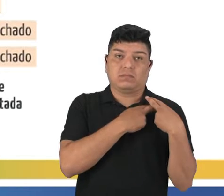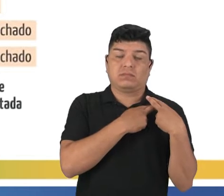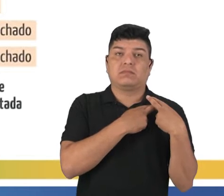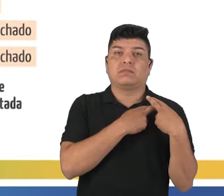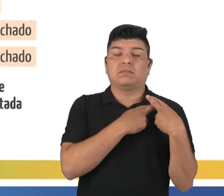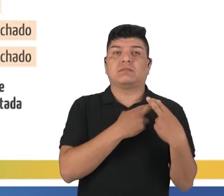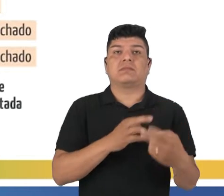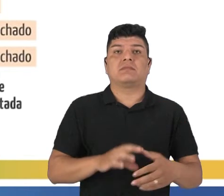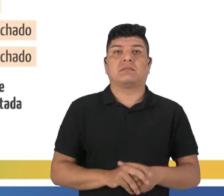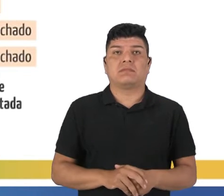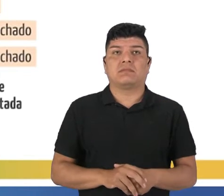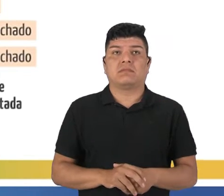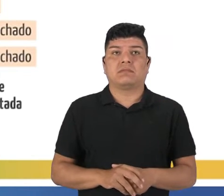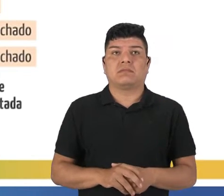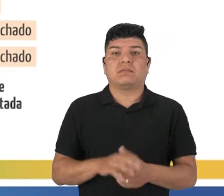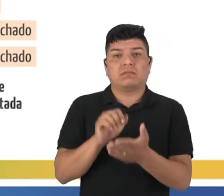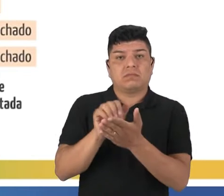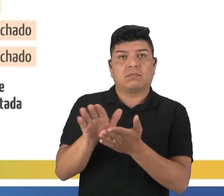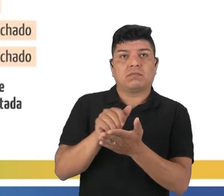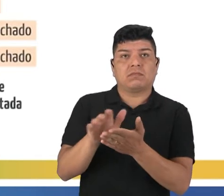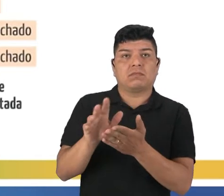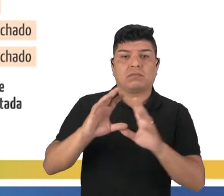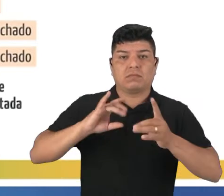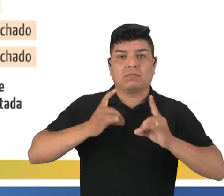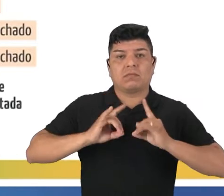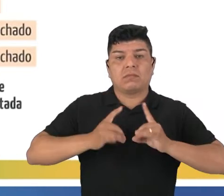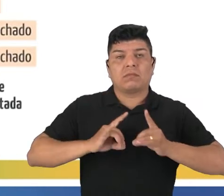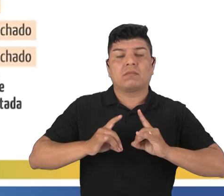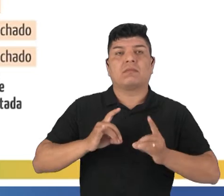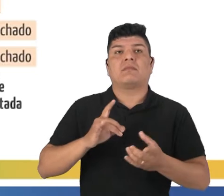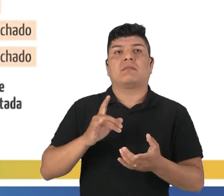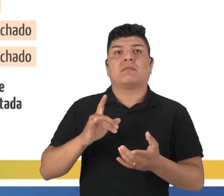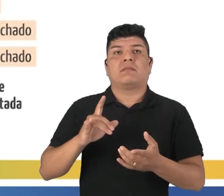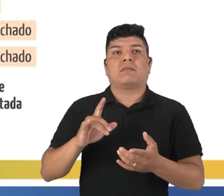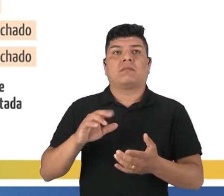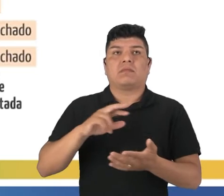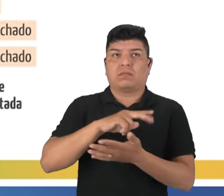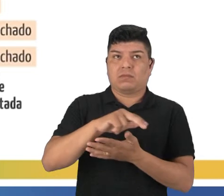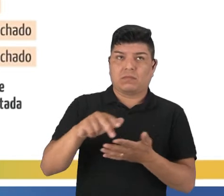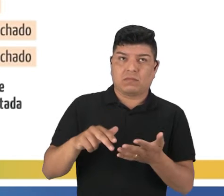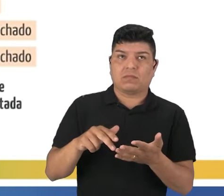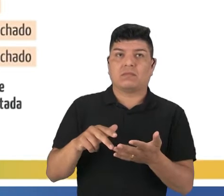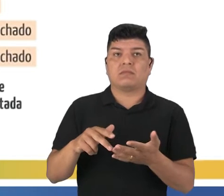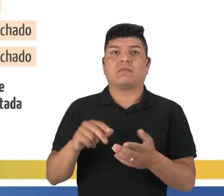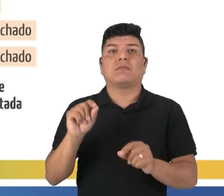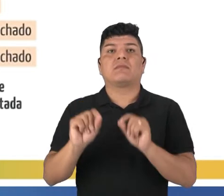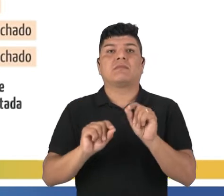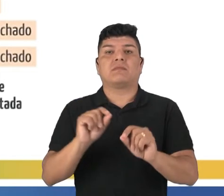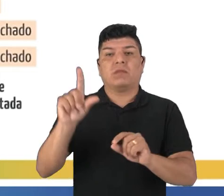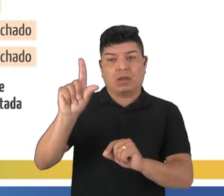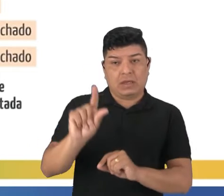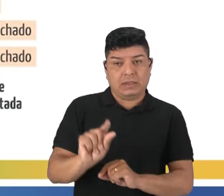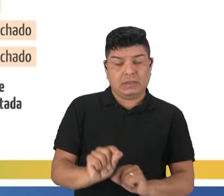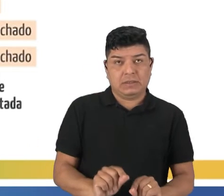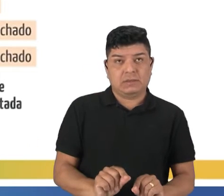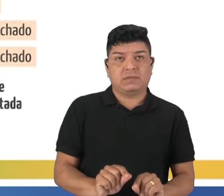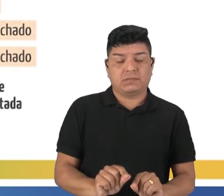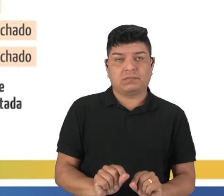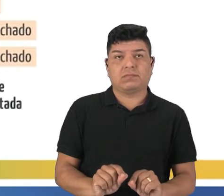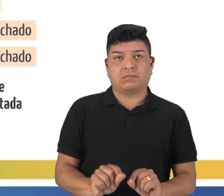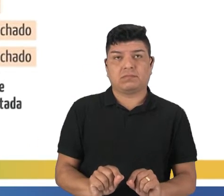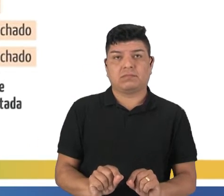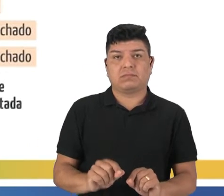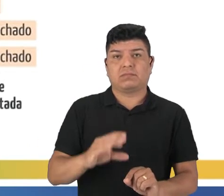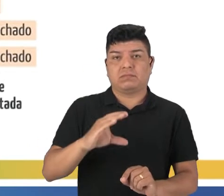por secretar alguns hormônios como a calcitonina, que serve para diminuir os níveis